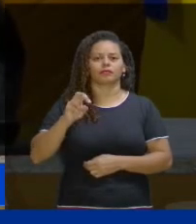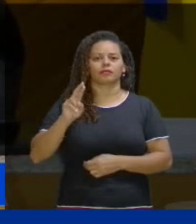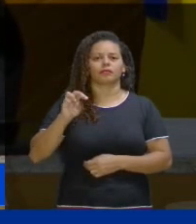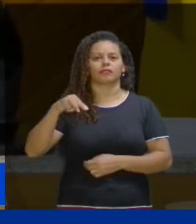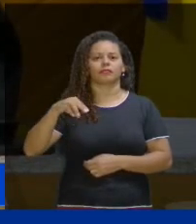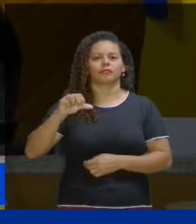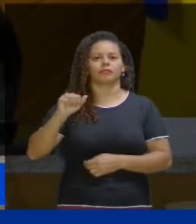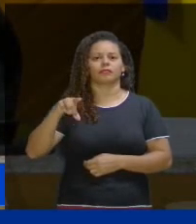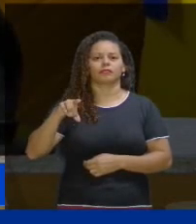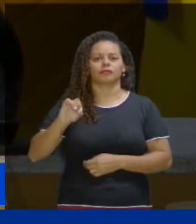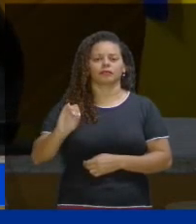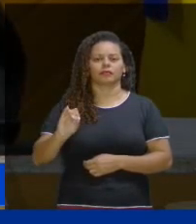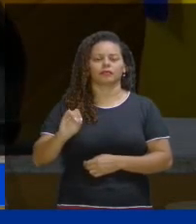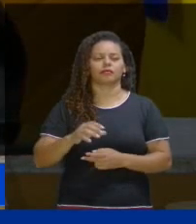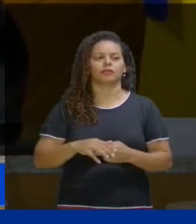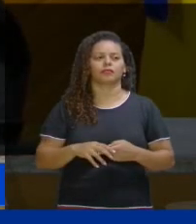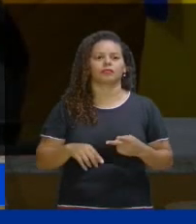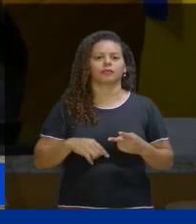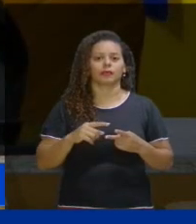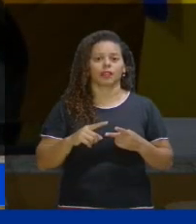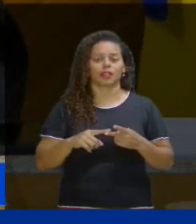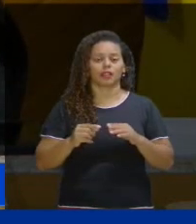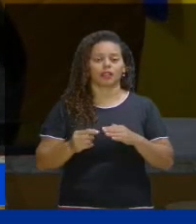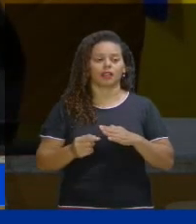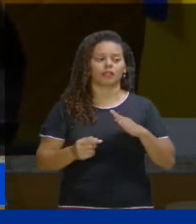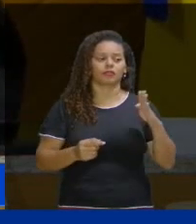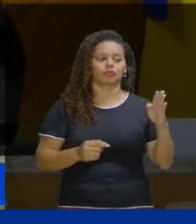à esquerda, secretária